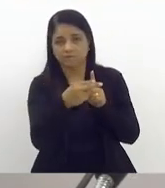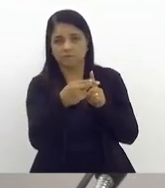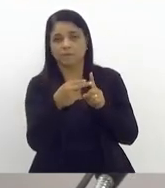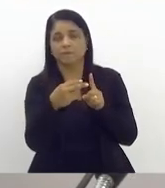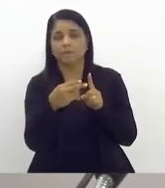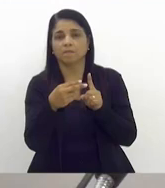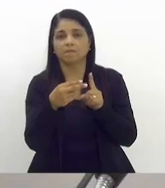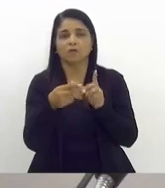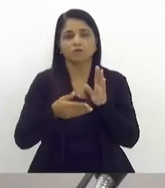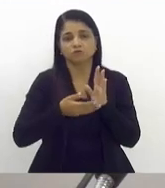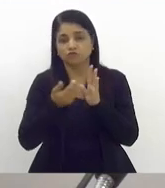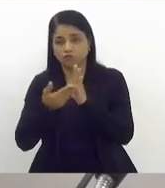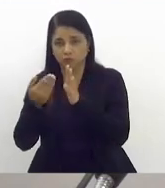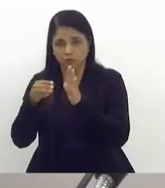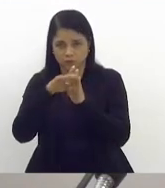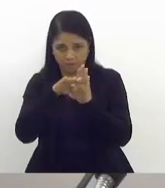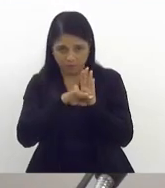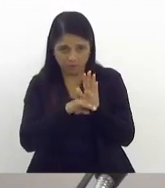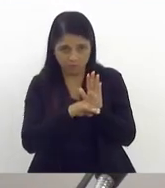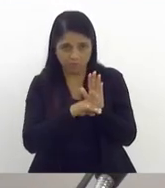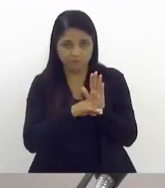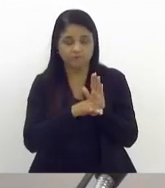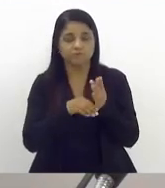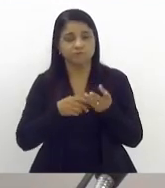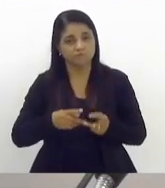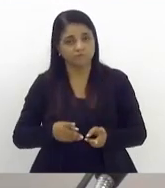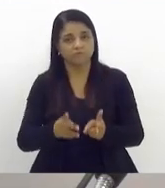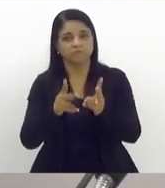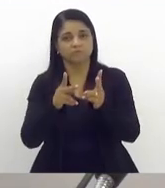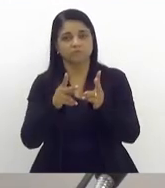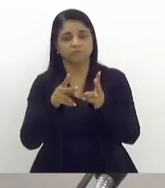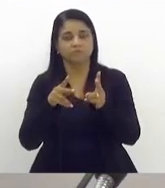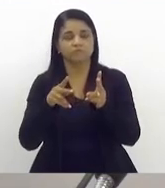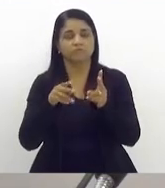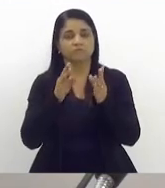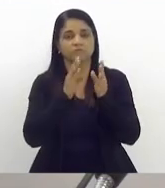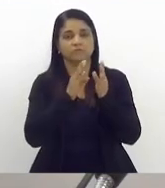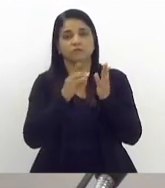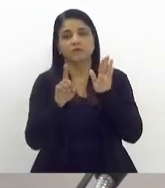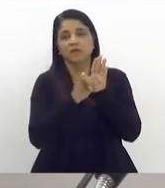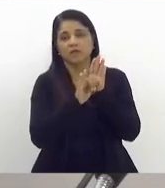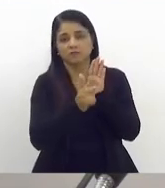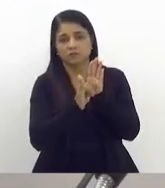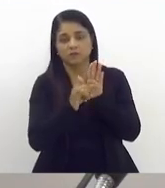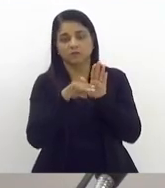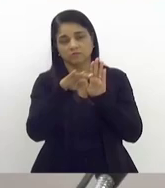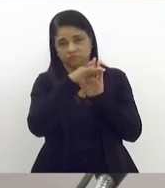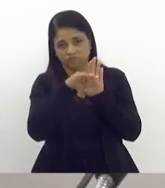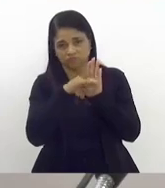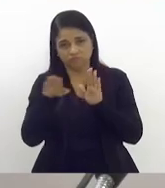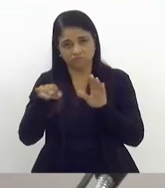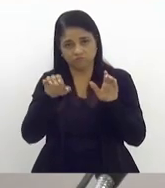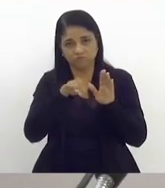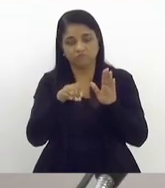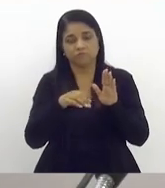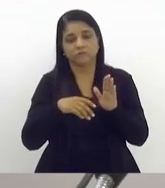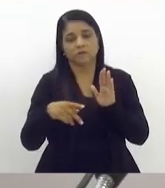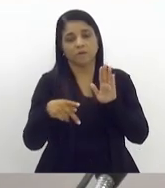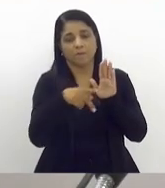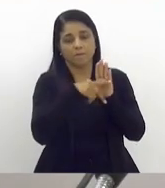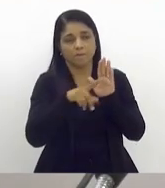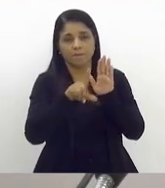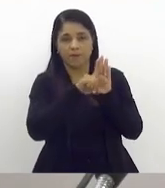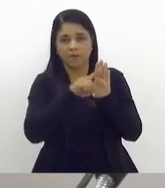algum motivo, foram retirados de pauta. Mas sigamos, então, ao edital de convocação, as emendas de plenário, item 1 da pauta, é o